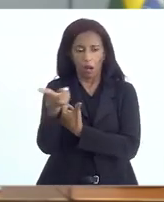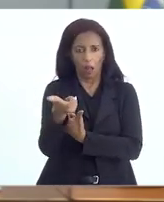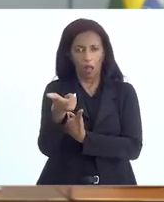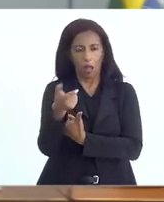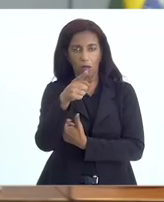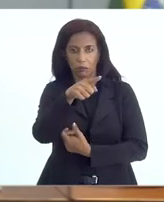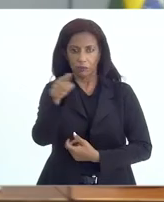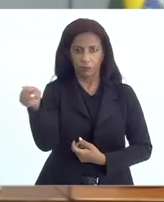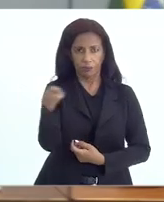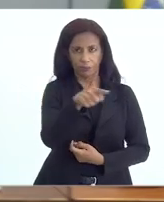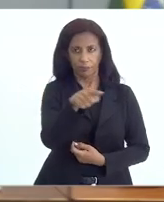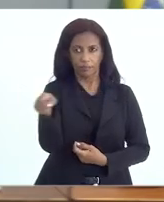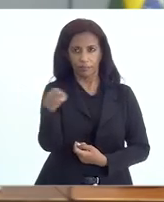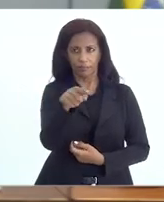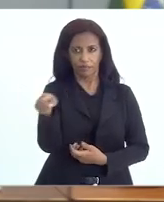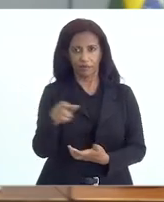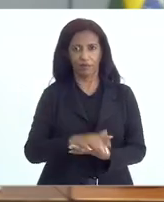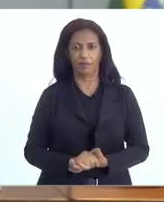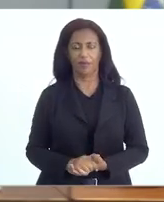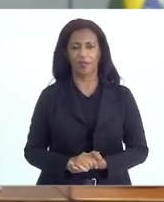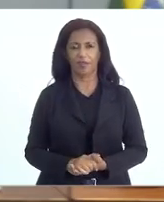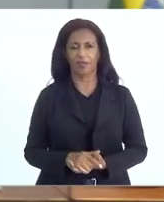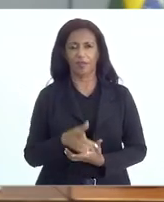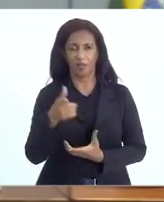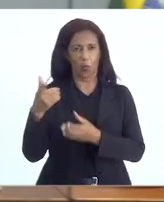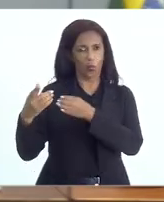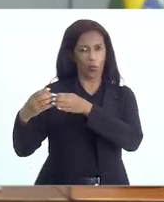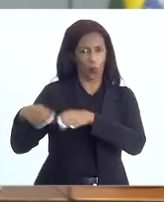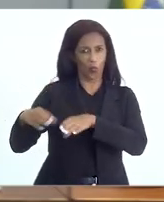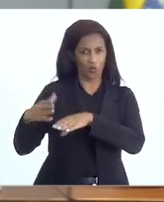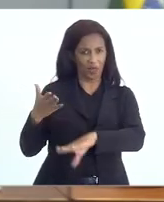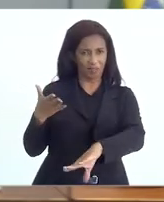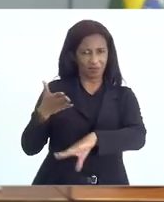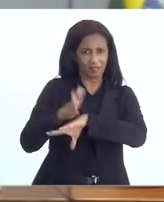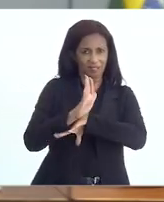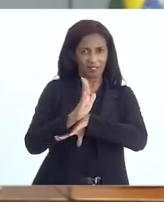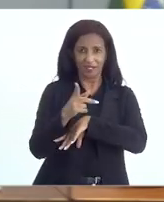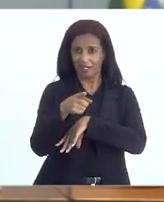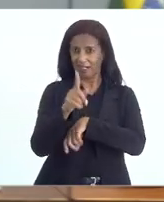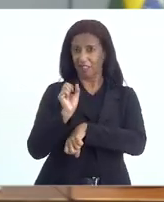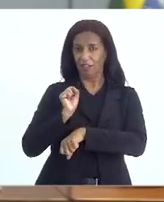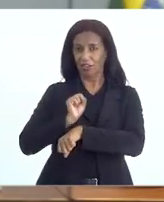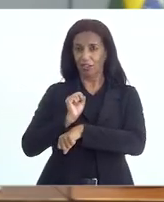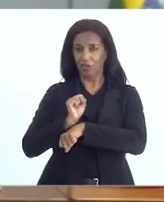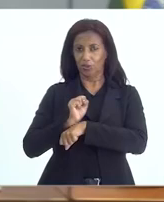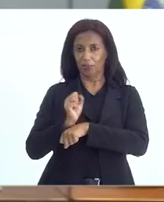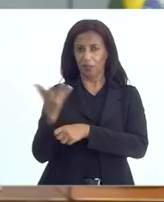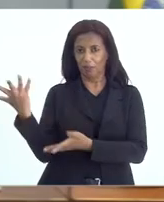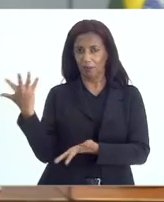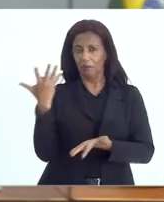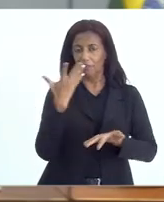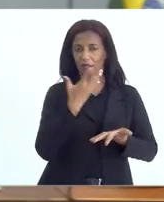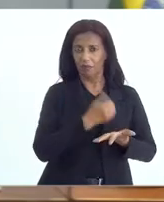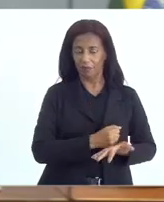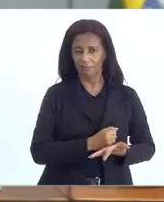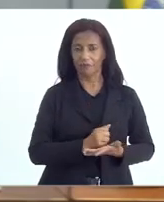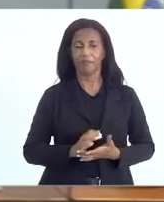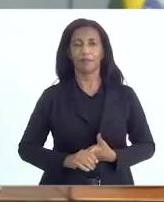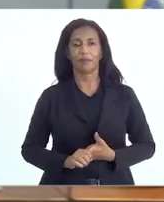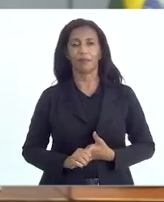Vocês que foram que são concursados estão esperando para serem admitidos